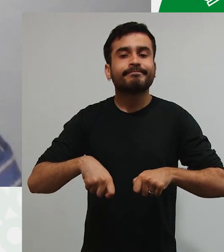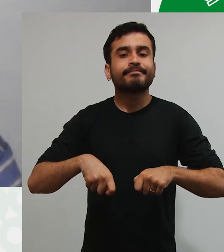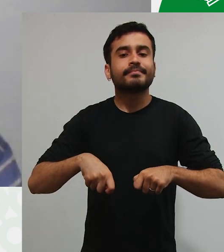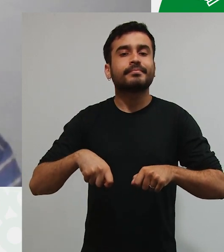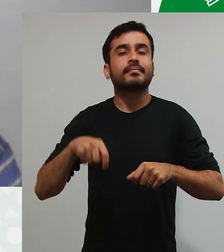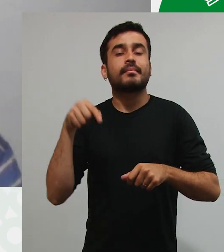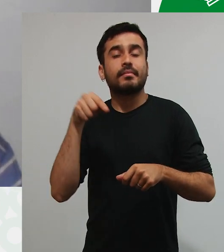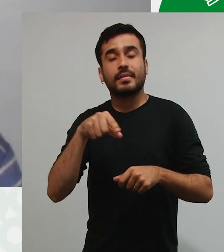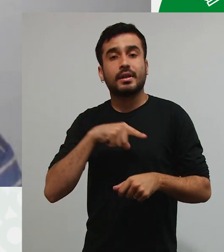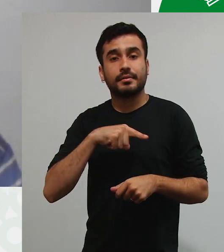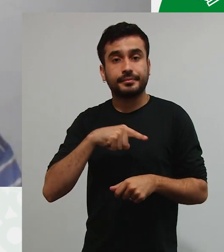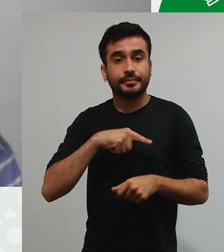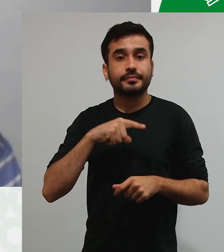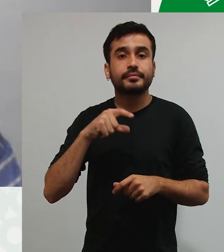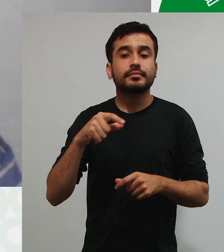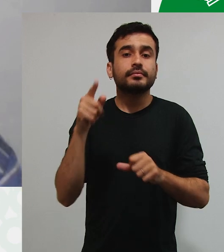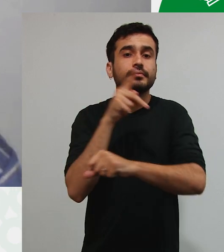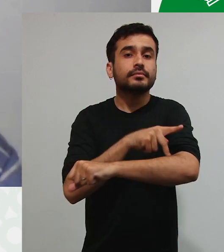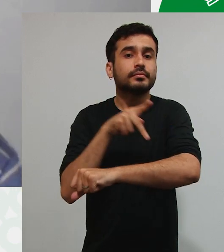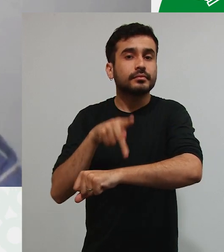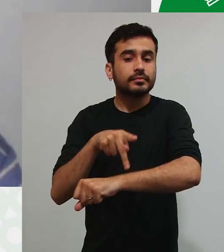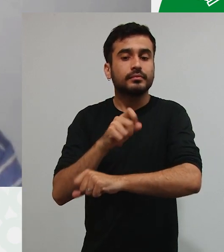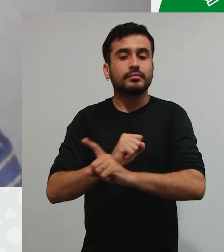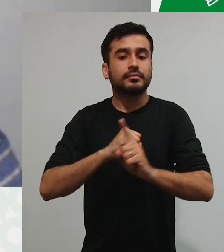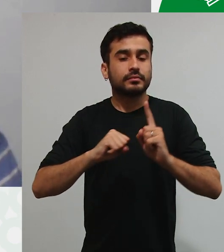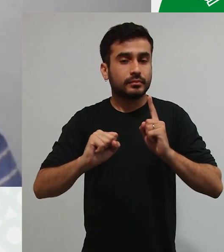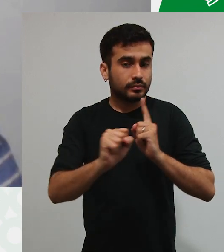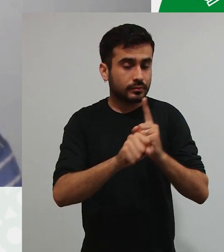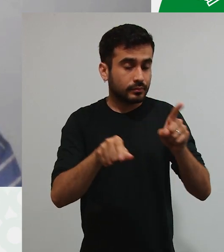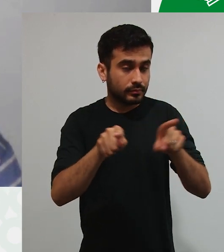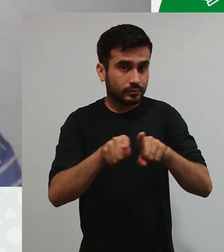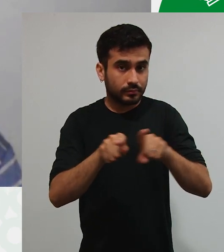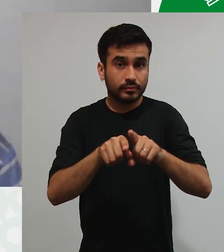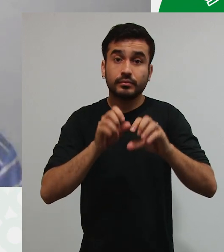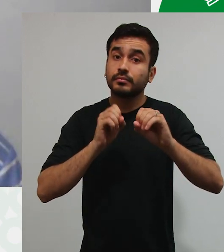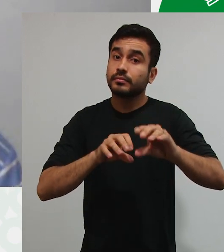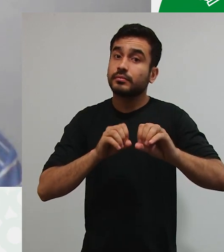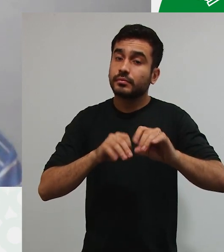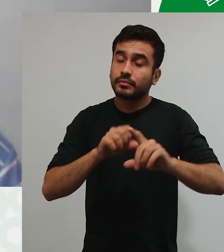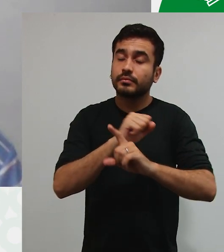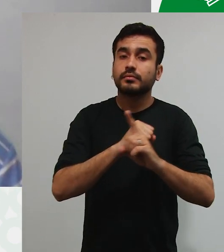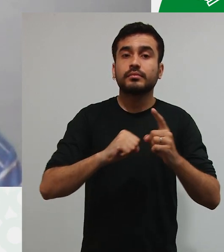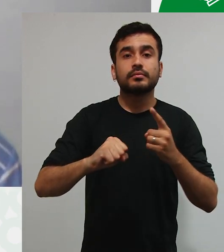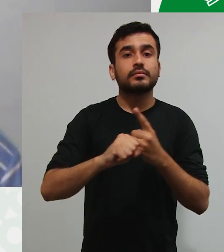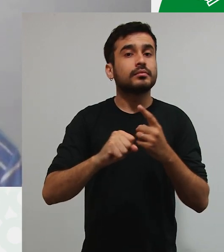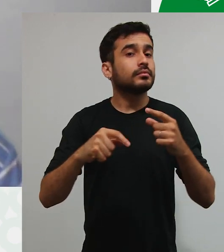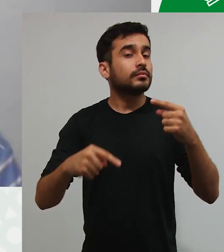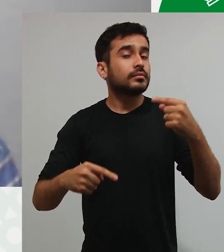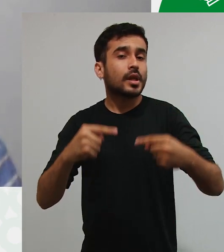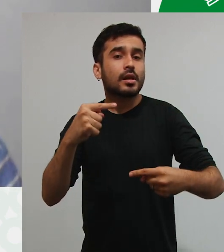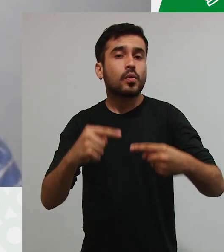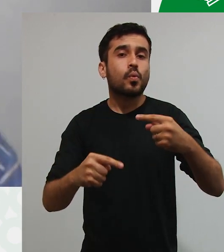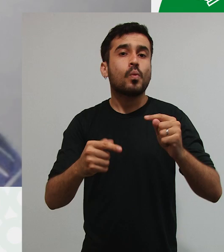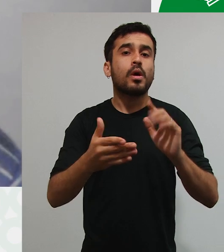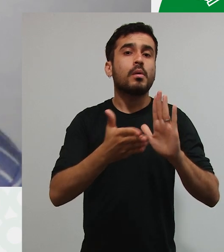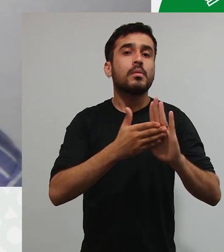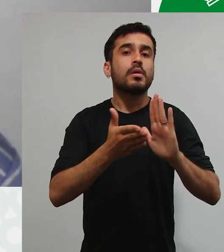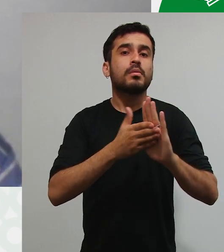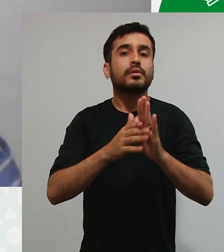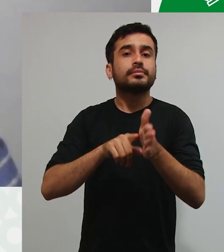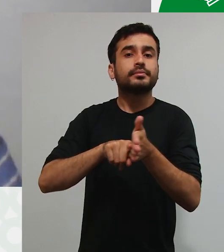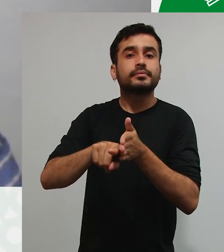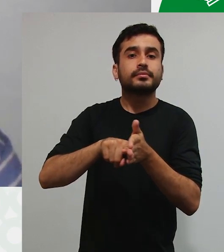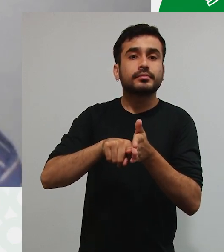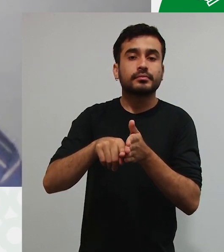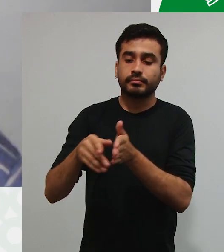pedagogia social e a educação social, e discutir isso enquanto proposta de pesquisa, enquanto caminho de pesquisa, enquanto metodologia